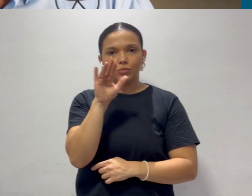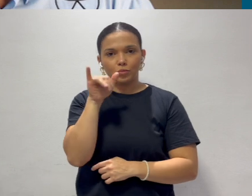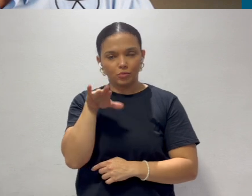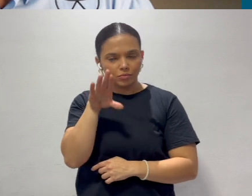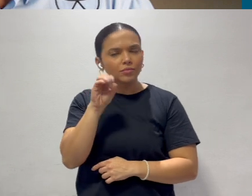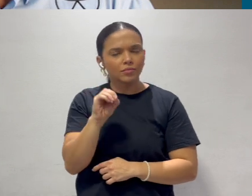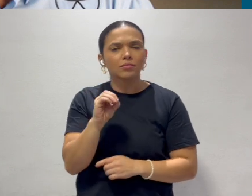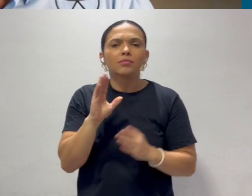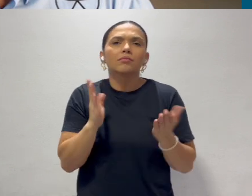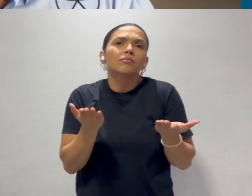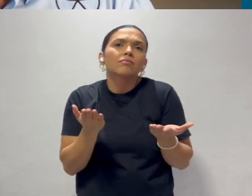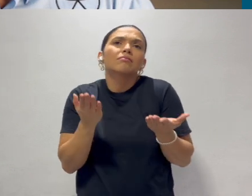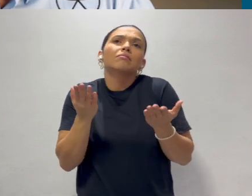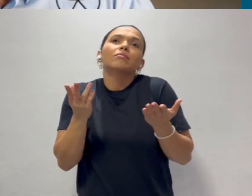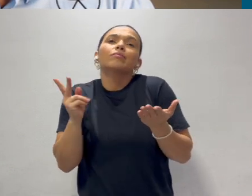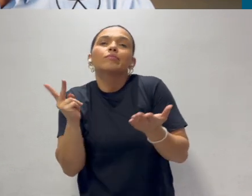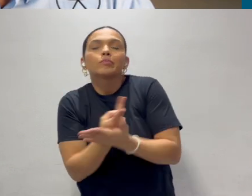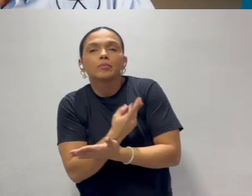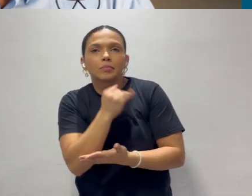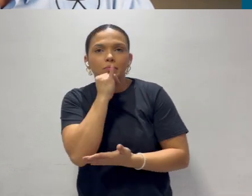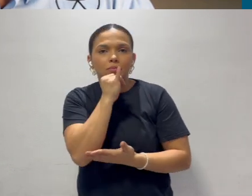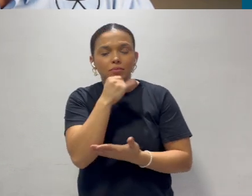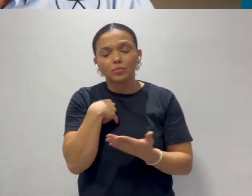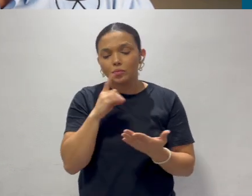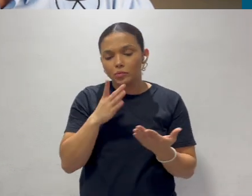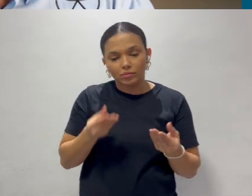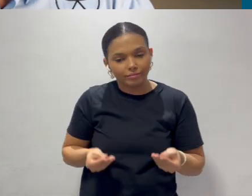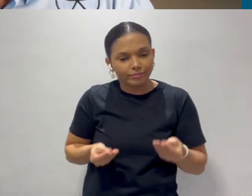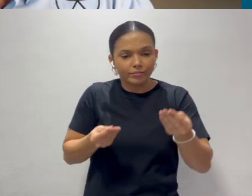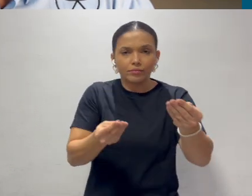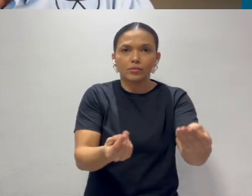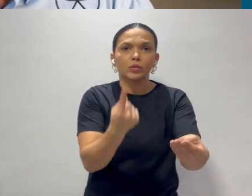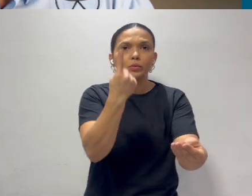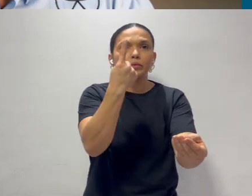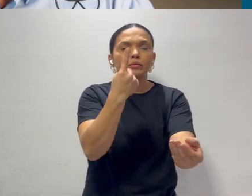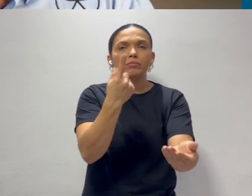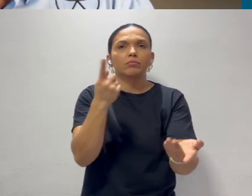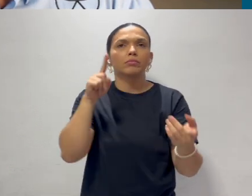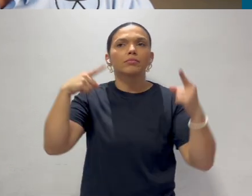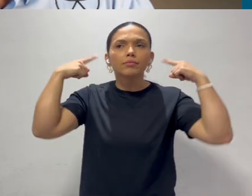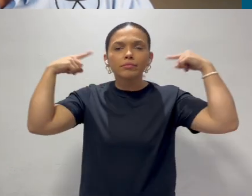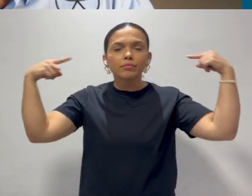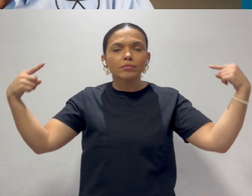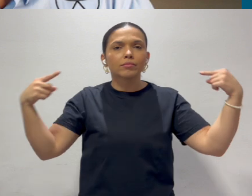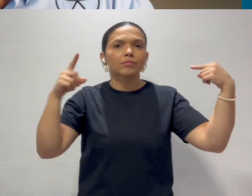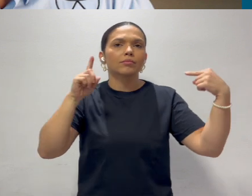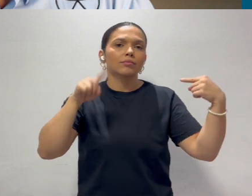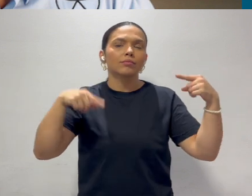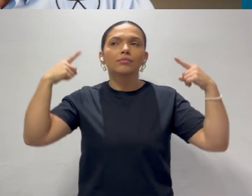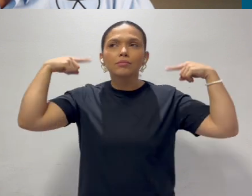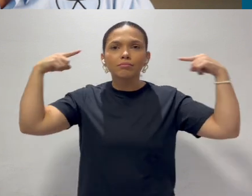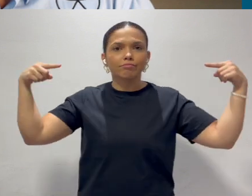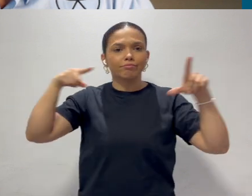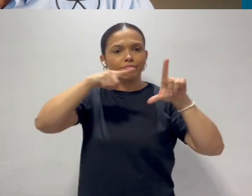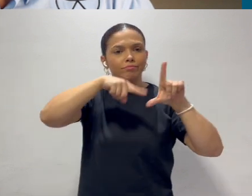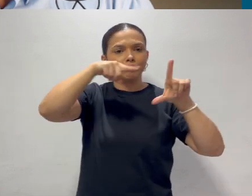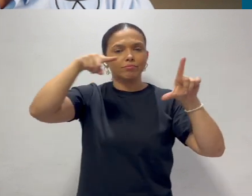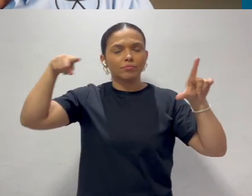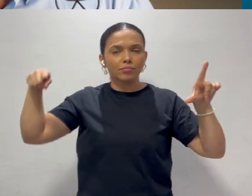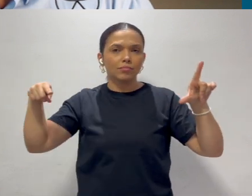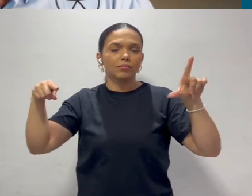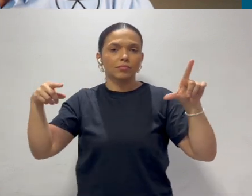aqui no escritório? Poxa, o que aconteceu? Eu só tenho isso aqui, só tenho o exame. E o exame, o que é? É o exame